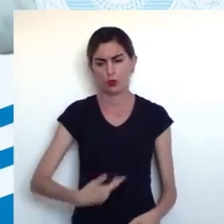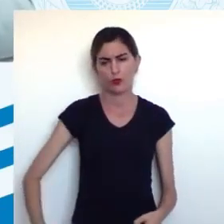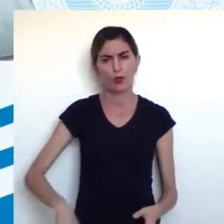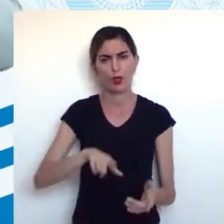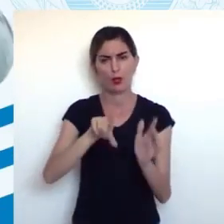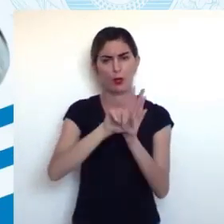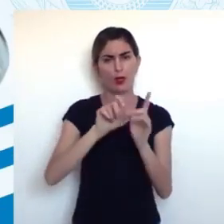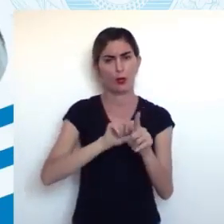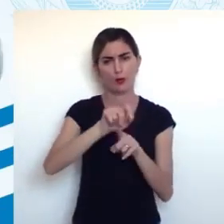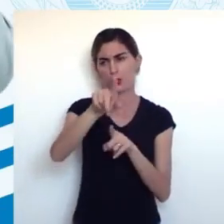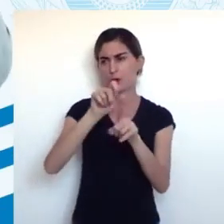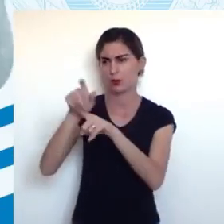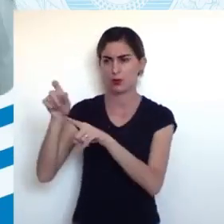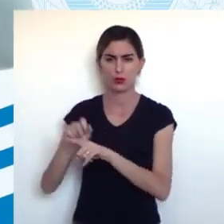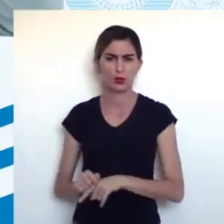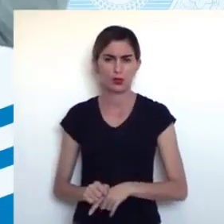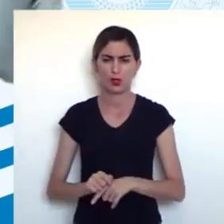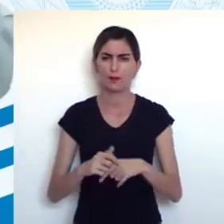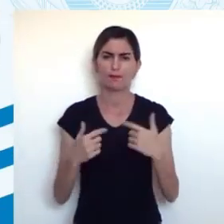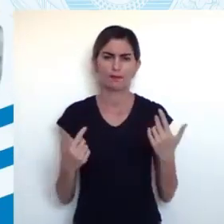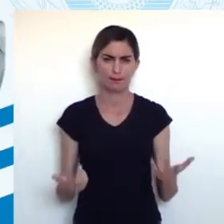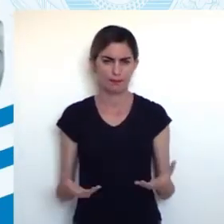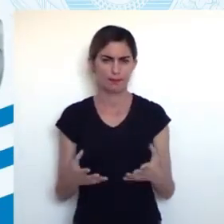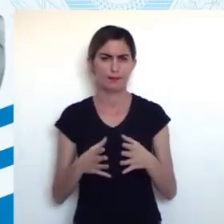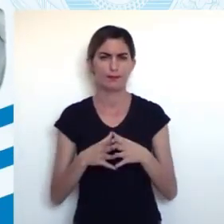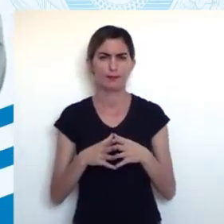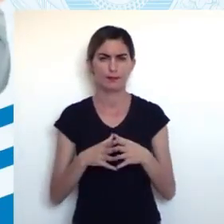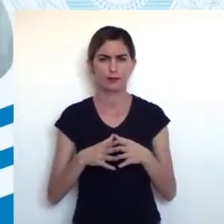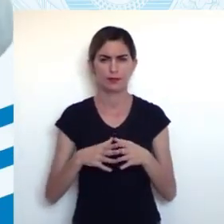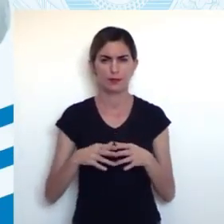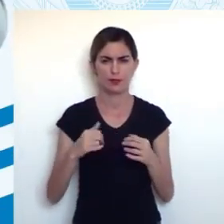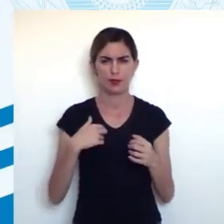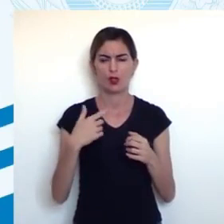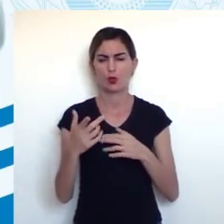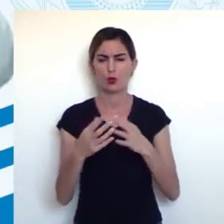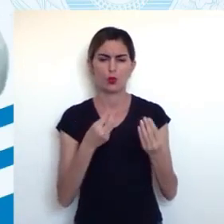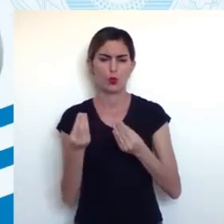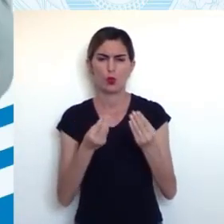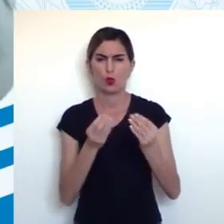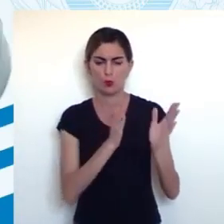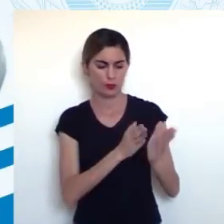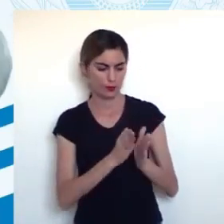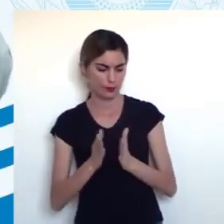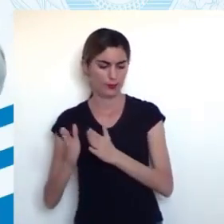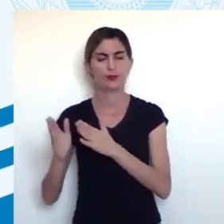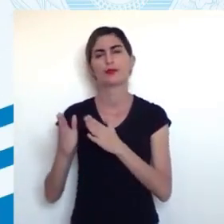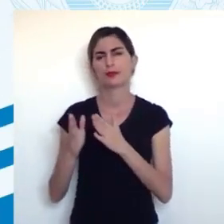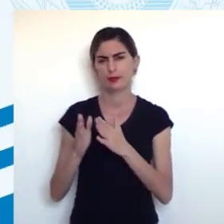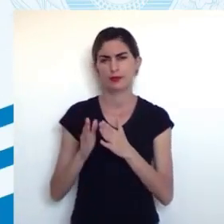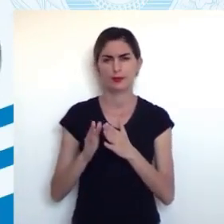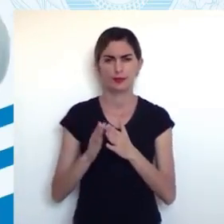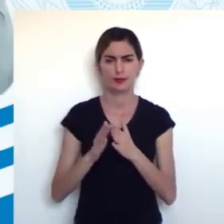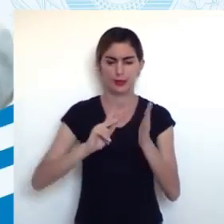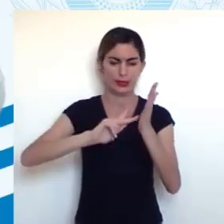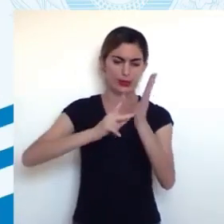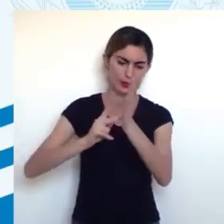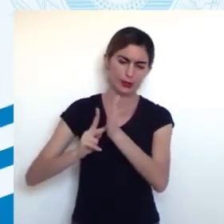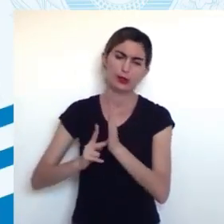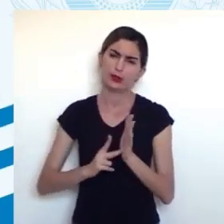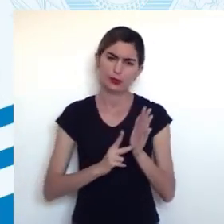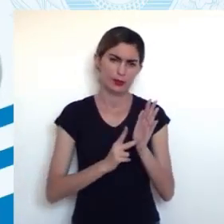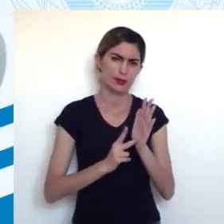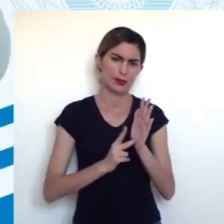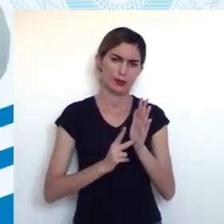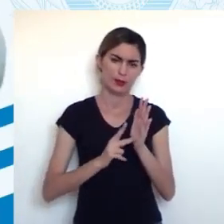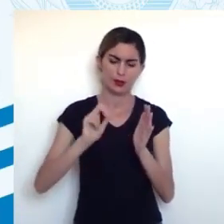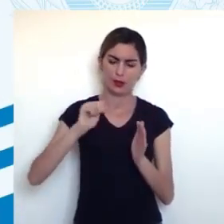para expulsá-lo, que já possuía um contato com as formas de organização dos